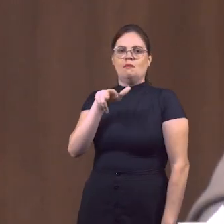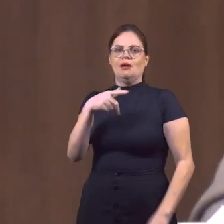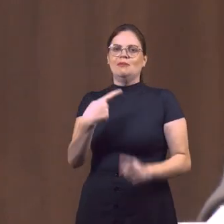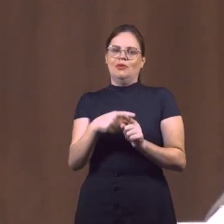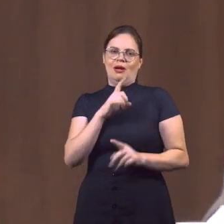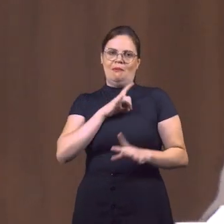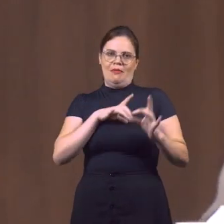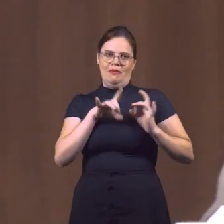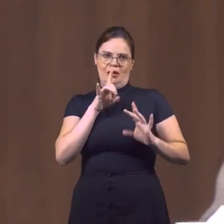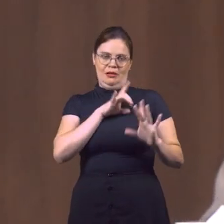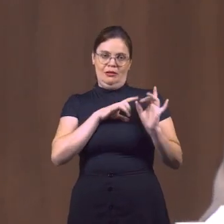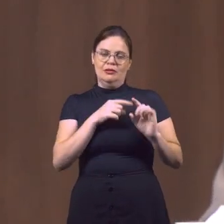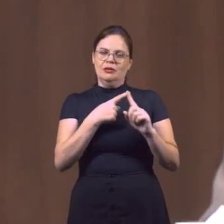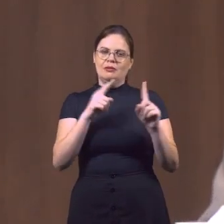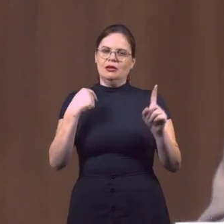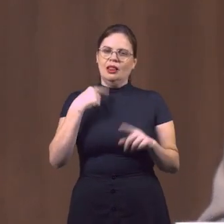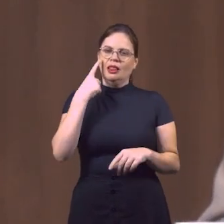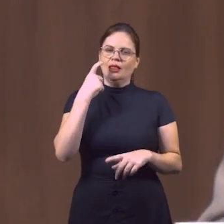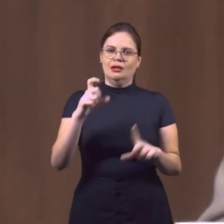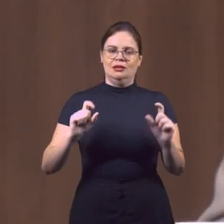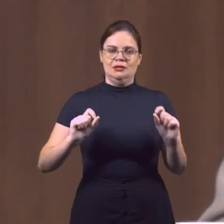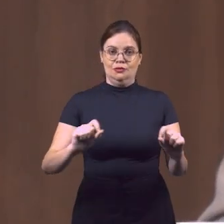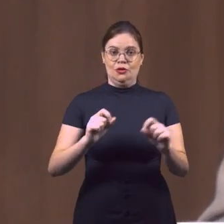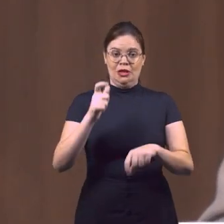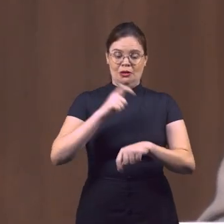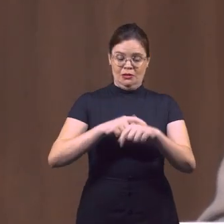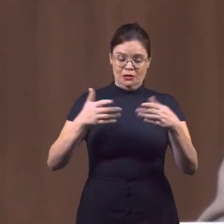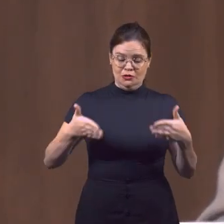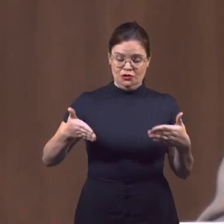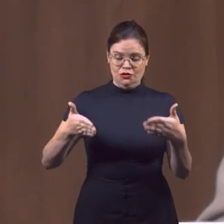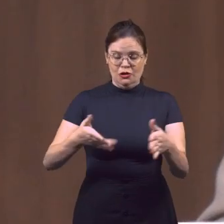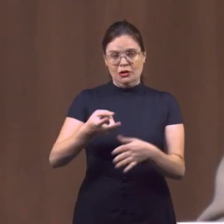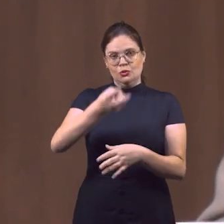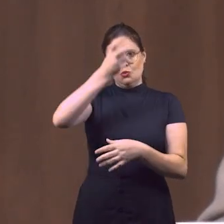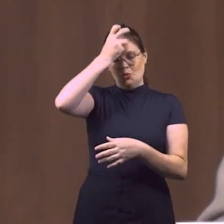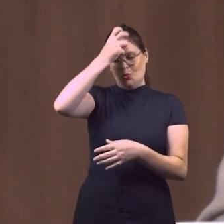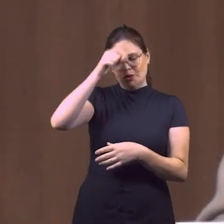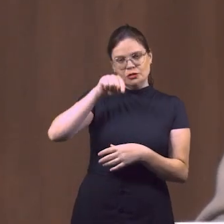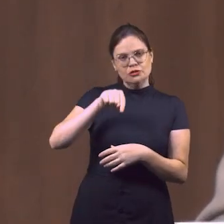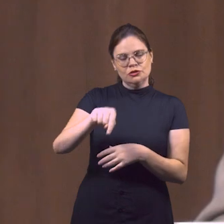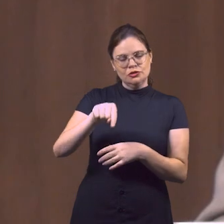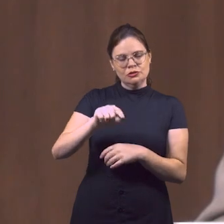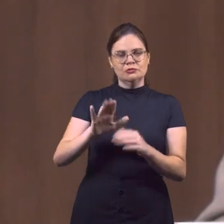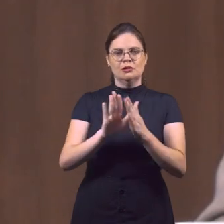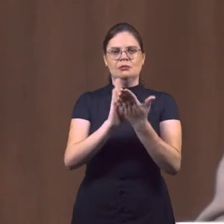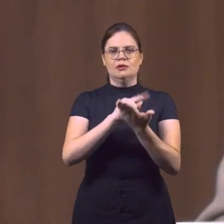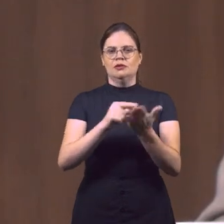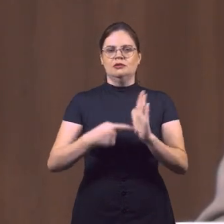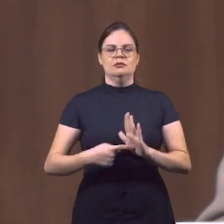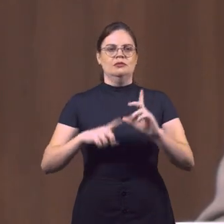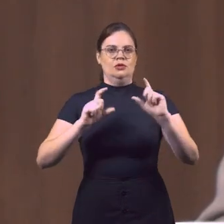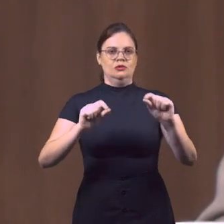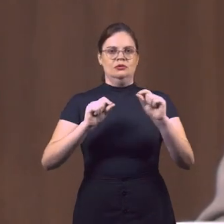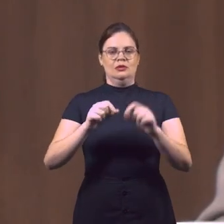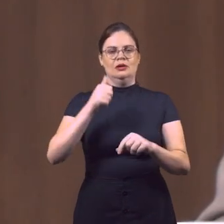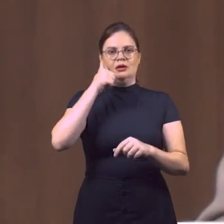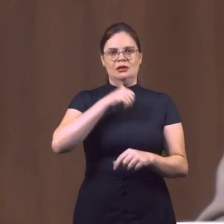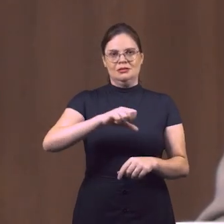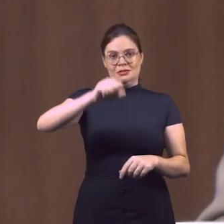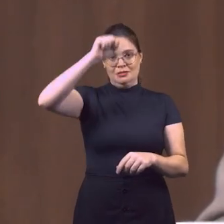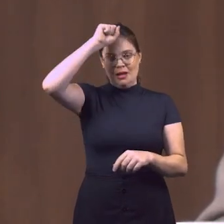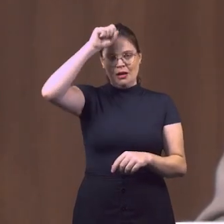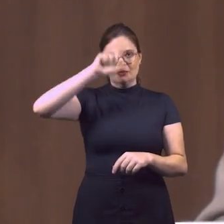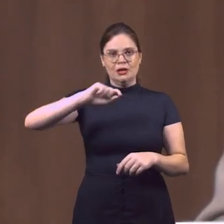chegaram no Egito, diz a Bíblia que Sarai ela foi tomada pela casa de